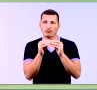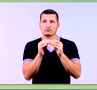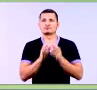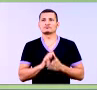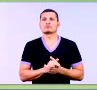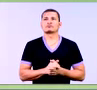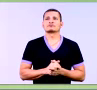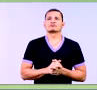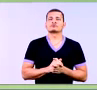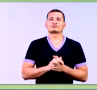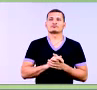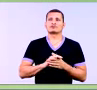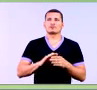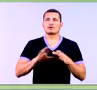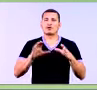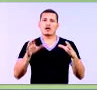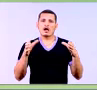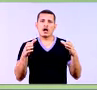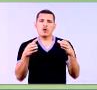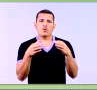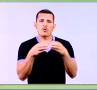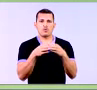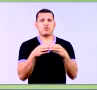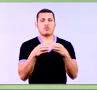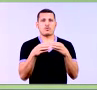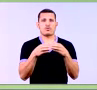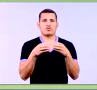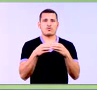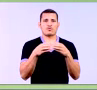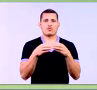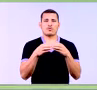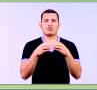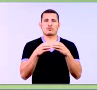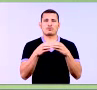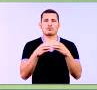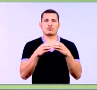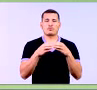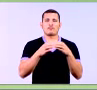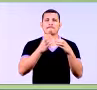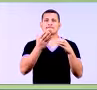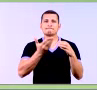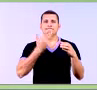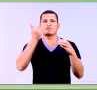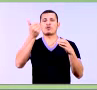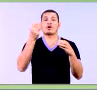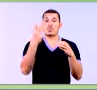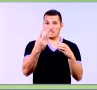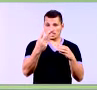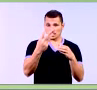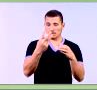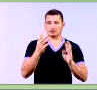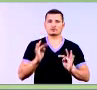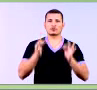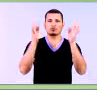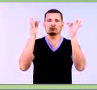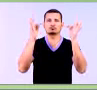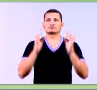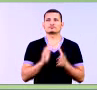agrupando o que há de melhor nessas 3 tecnologias.